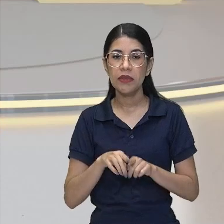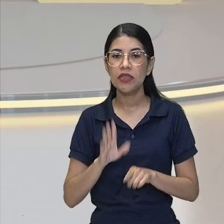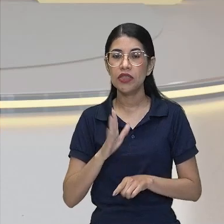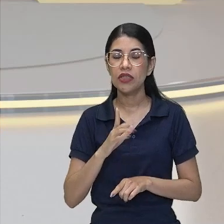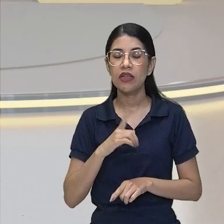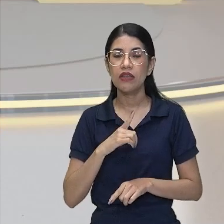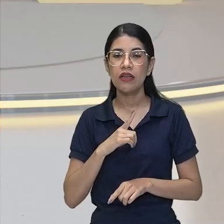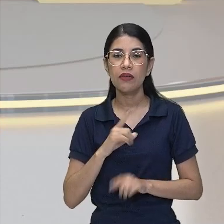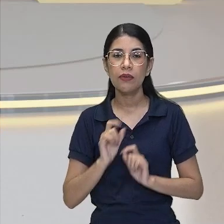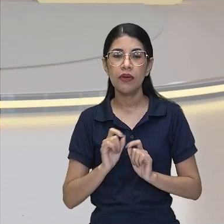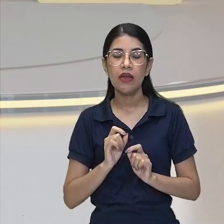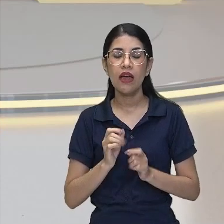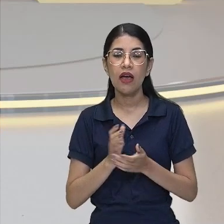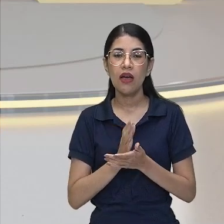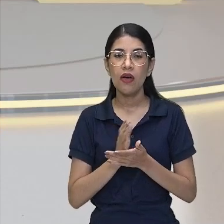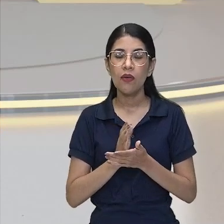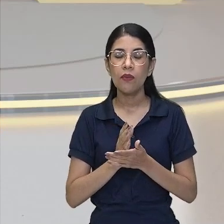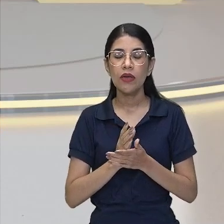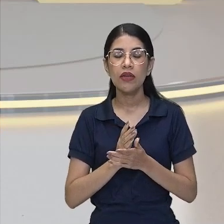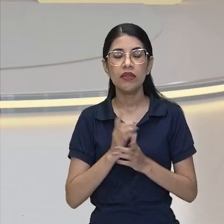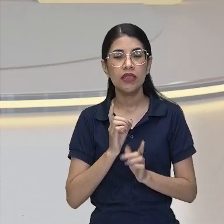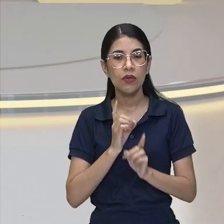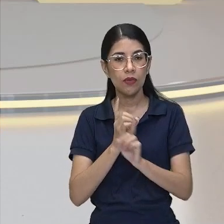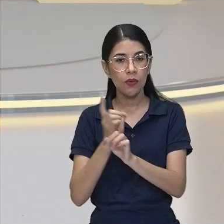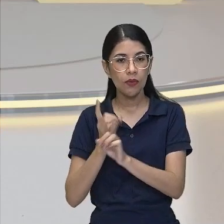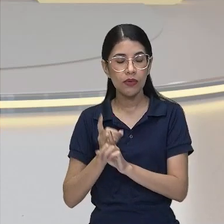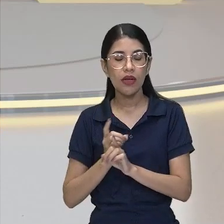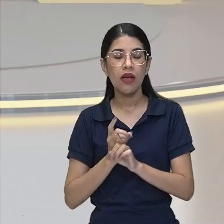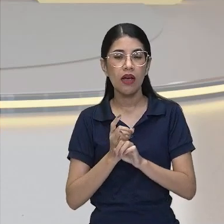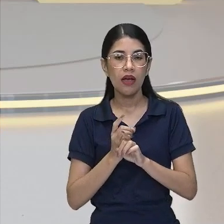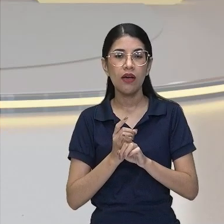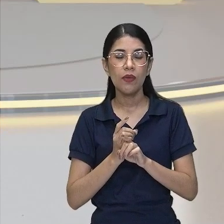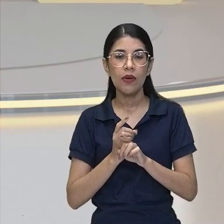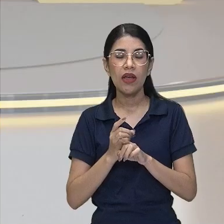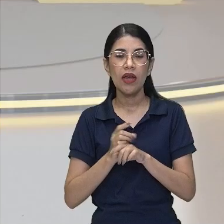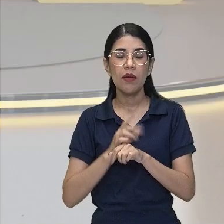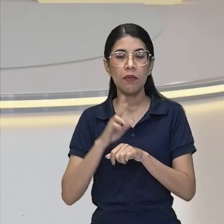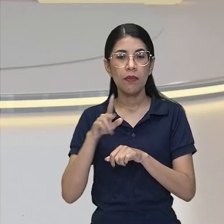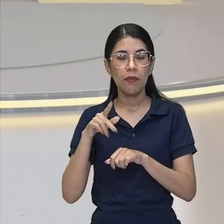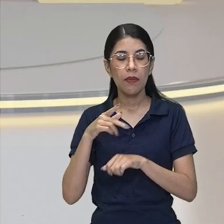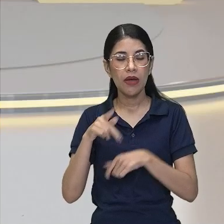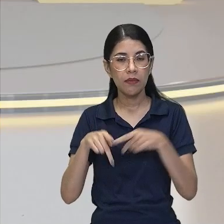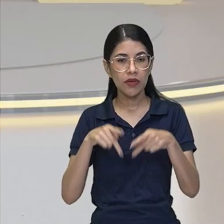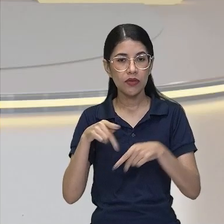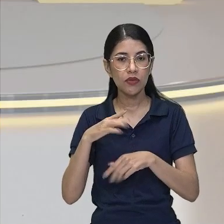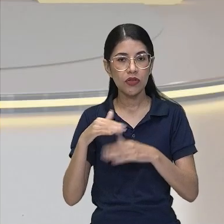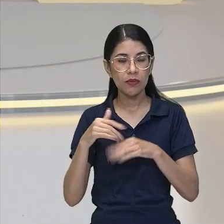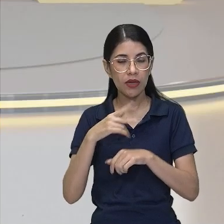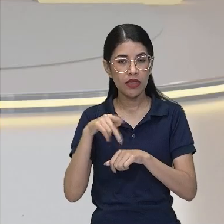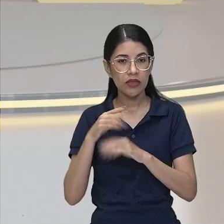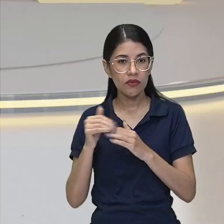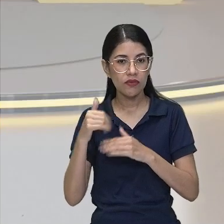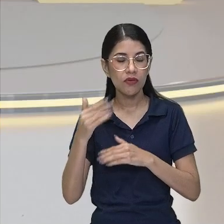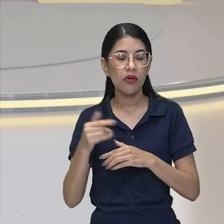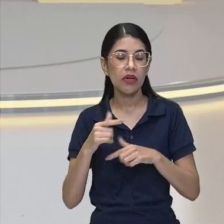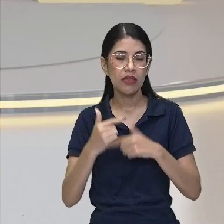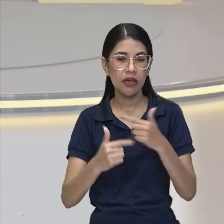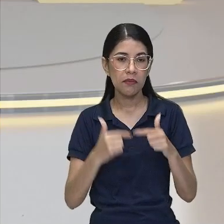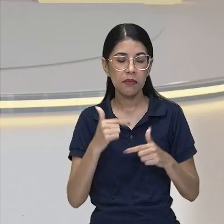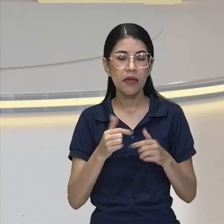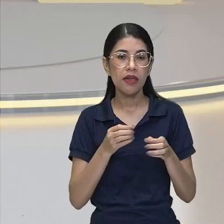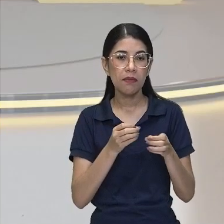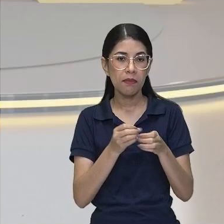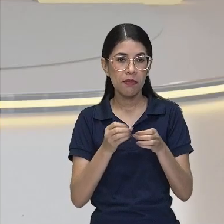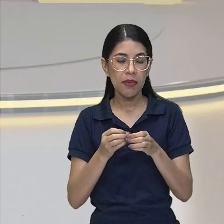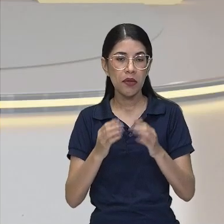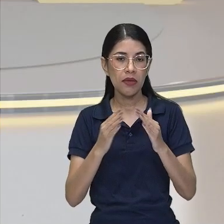aí com algum estrangeiro, né? Com certeza tem algum estrangeiro aí, um imigrante, trabalhando aí